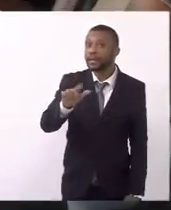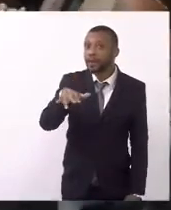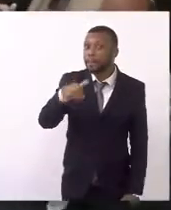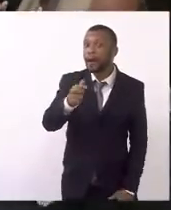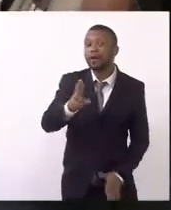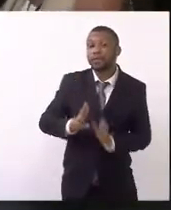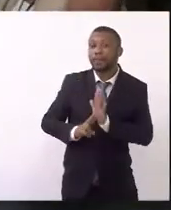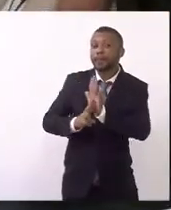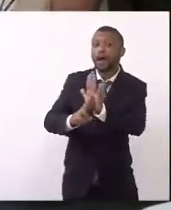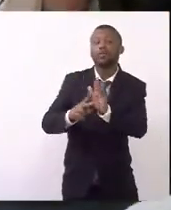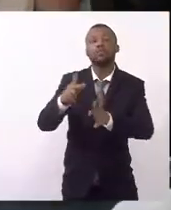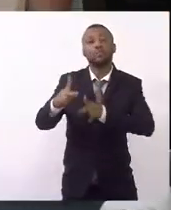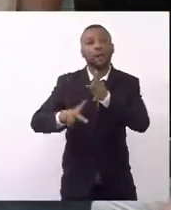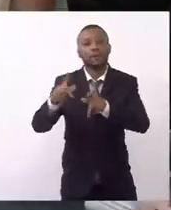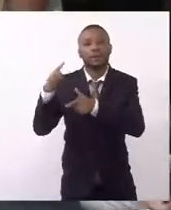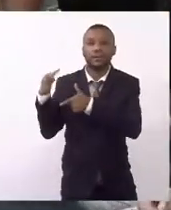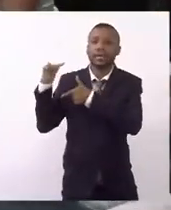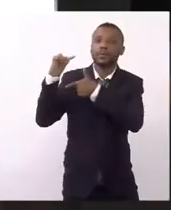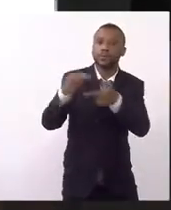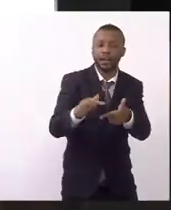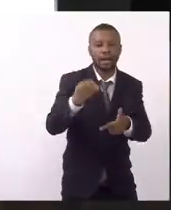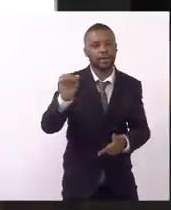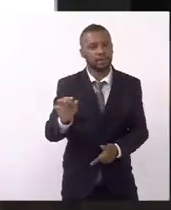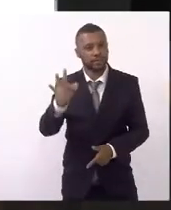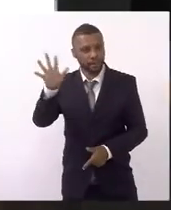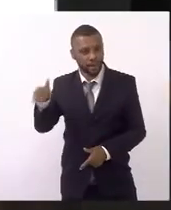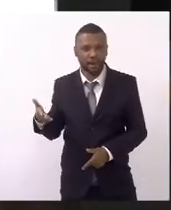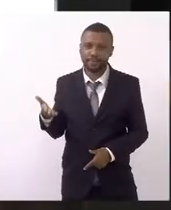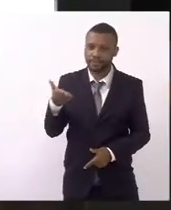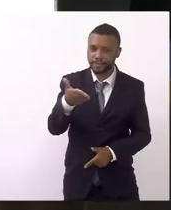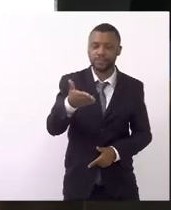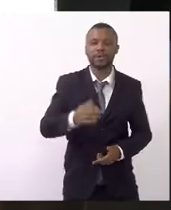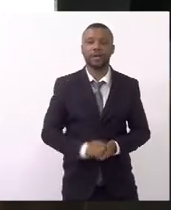dos povos tradicionais de matriz africana